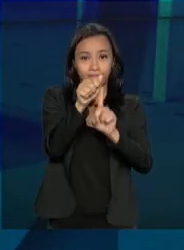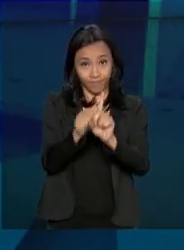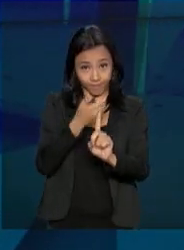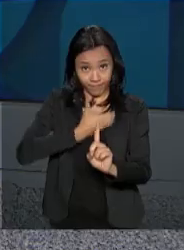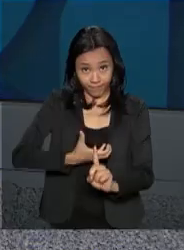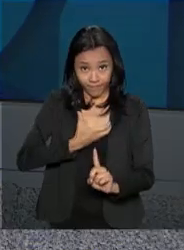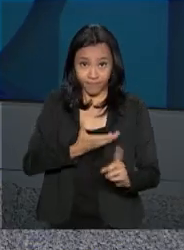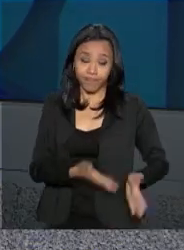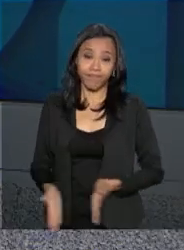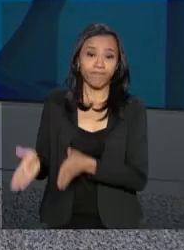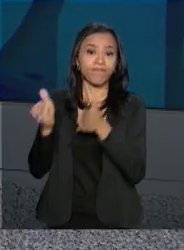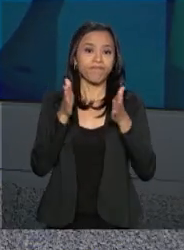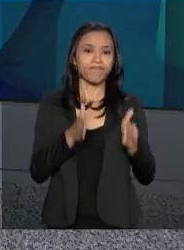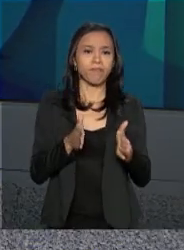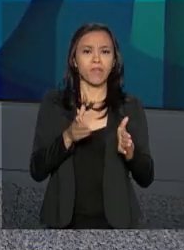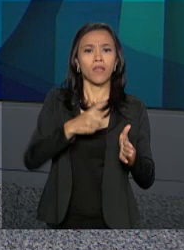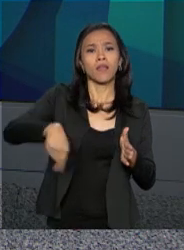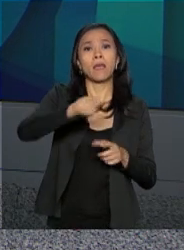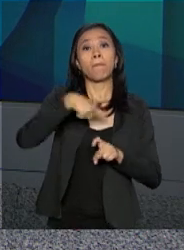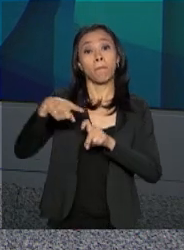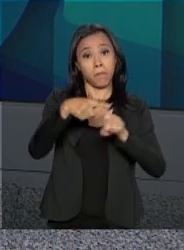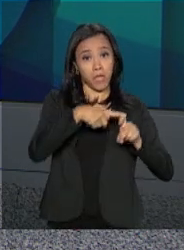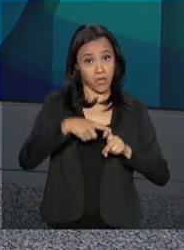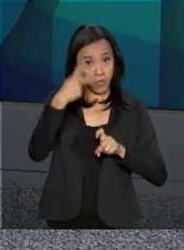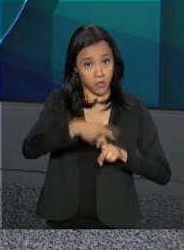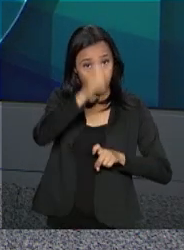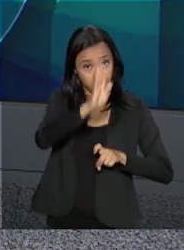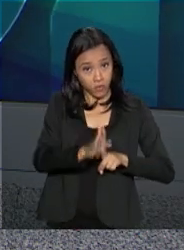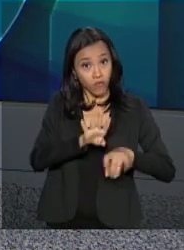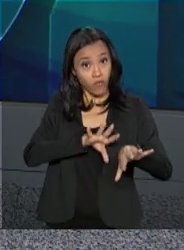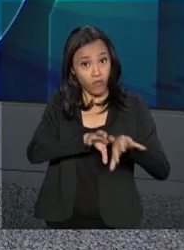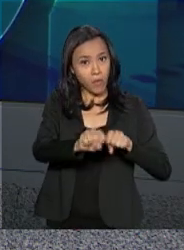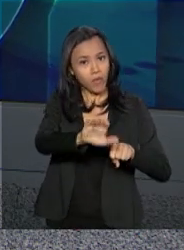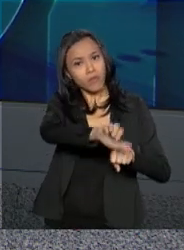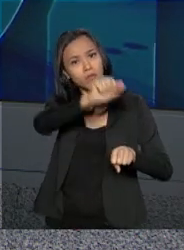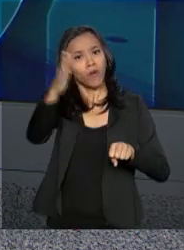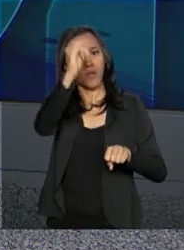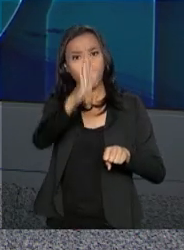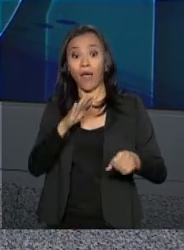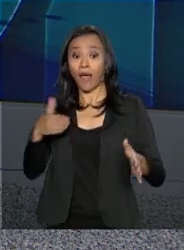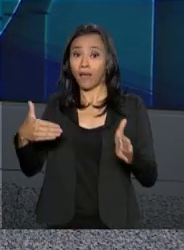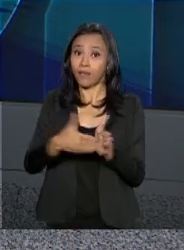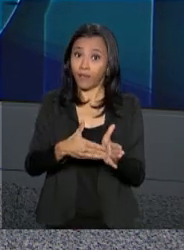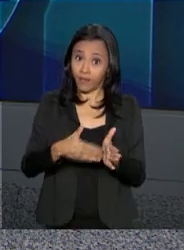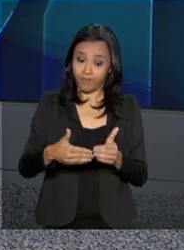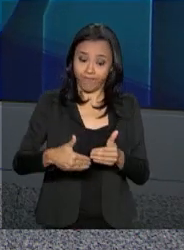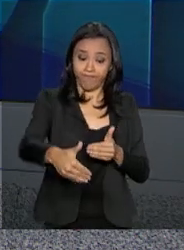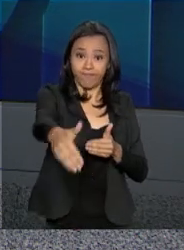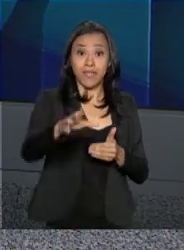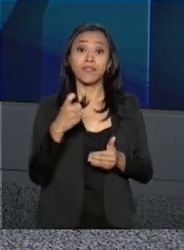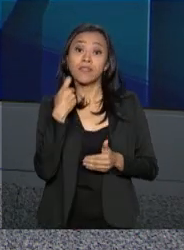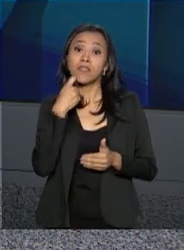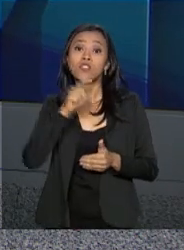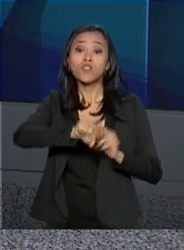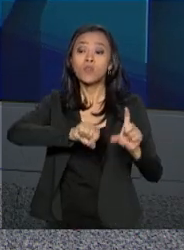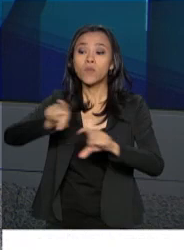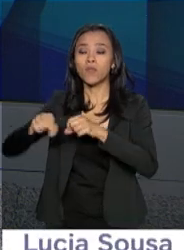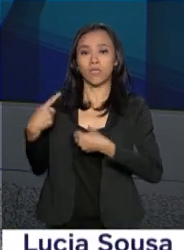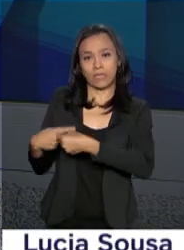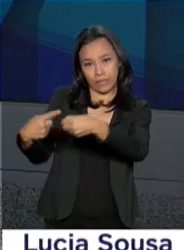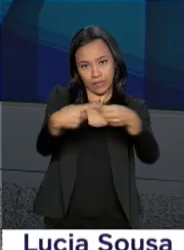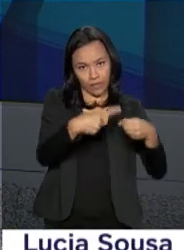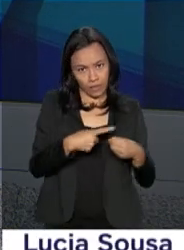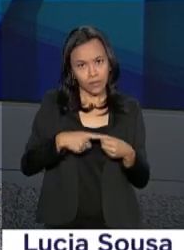dezembro médicos brasileiros formados no exterior têm até esta sexta-feira para escolher os municípios onde vão trabalhar